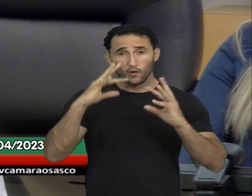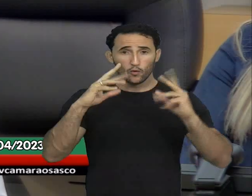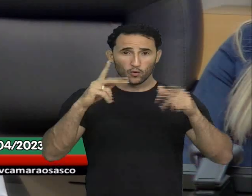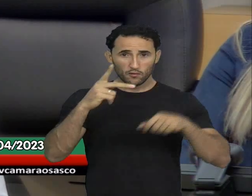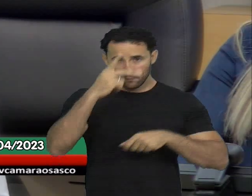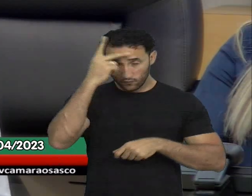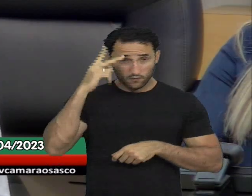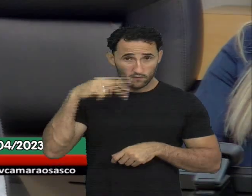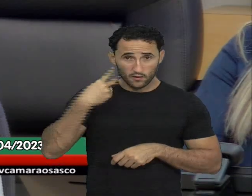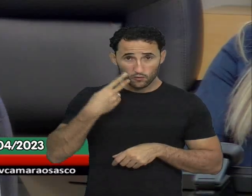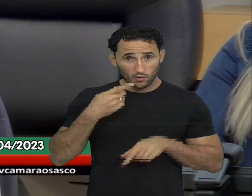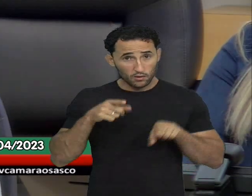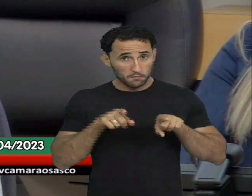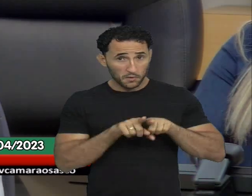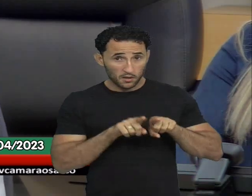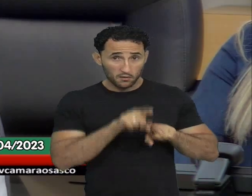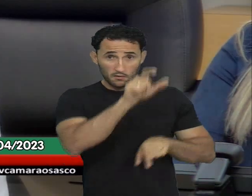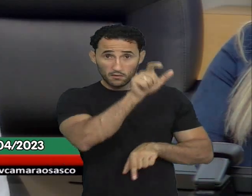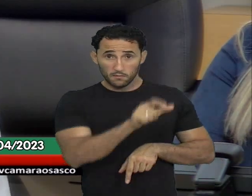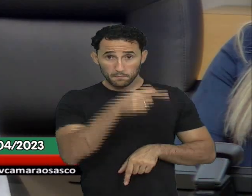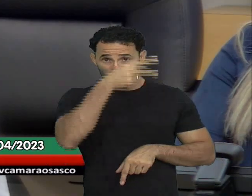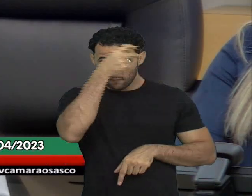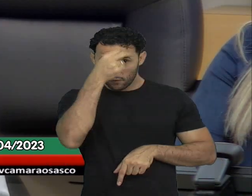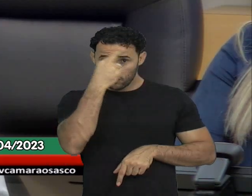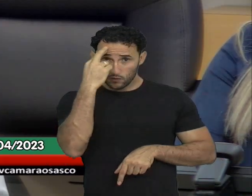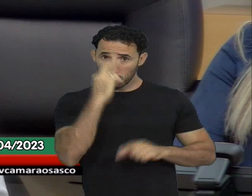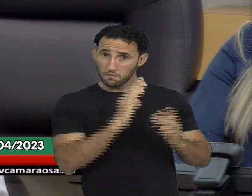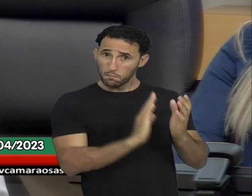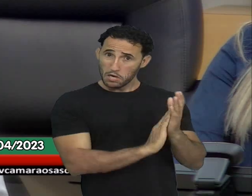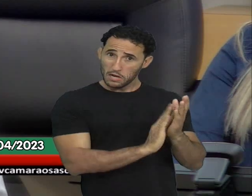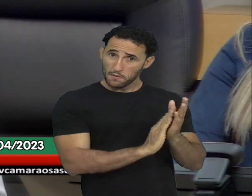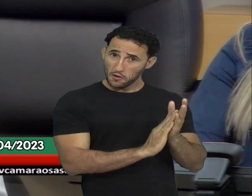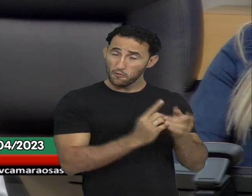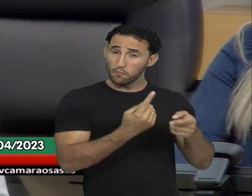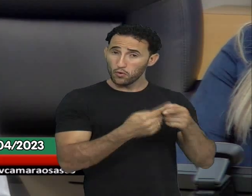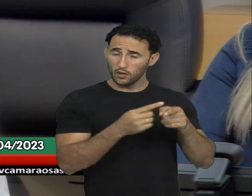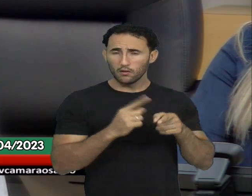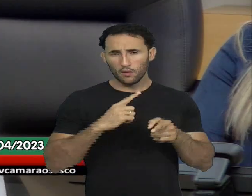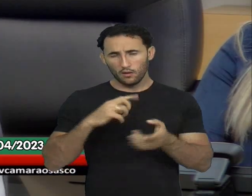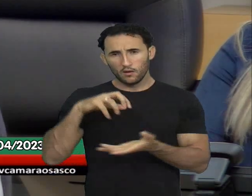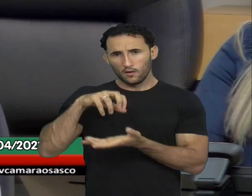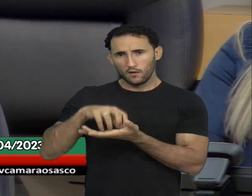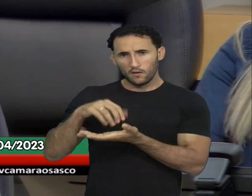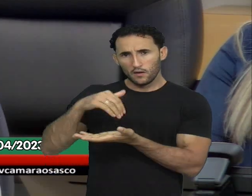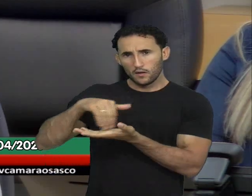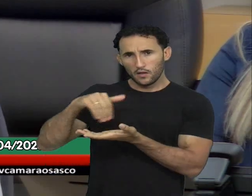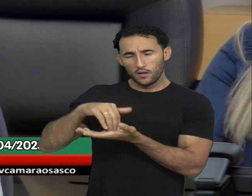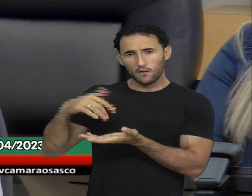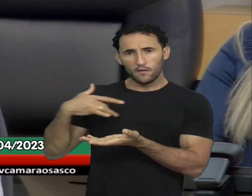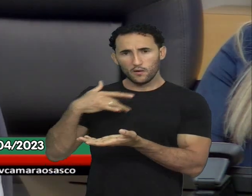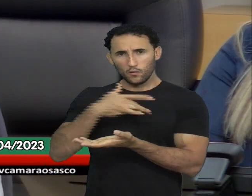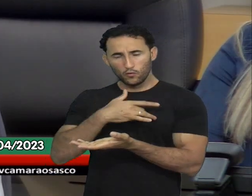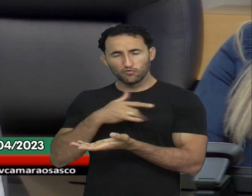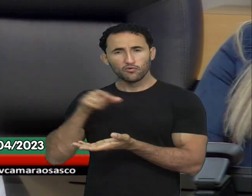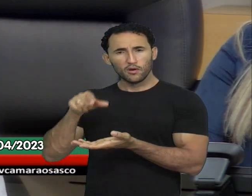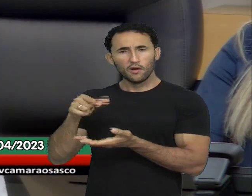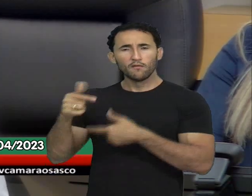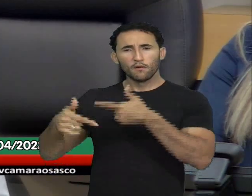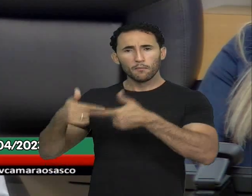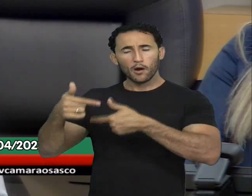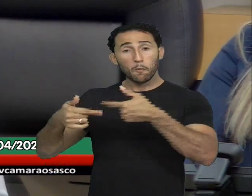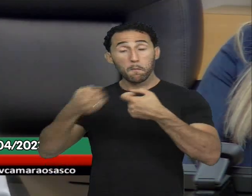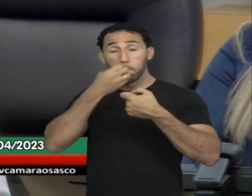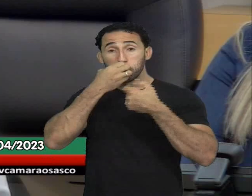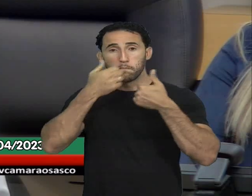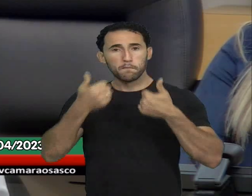Rogério Lins e à Secretaria de Saúde, representada pelo Dr. Fernando Machado, pelo excelente trabalho que vem sendo